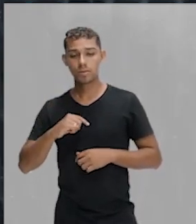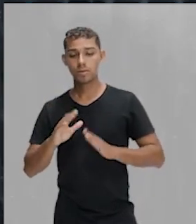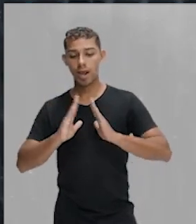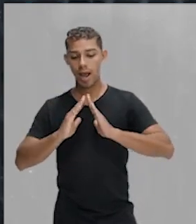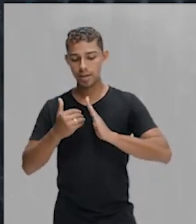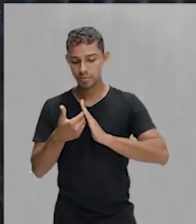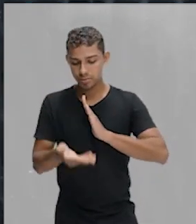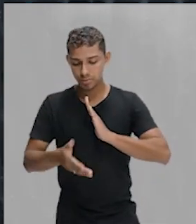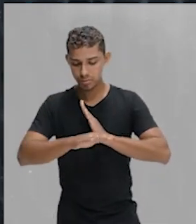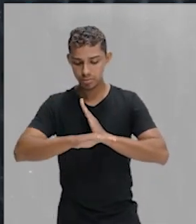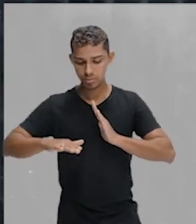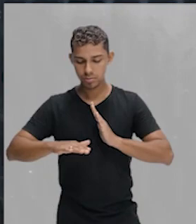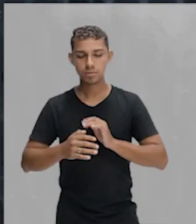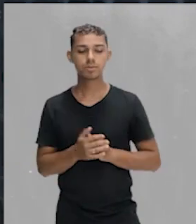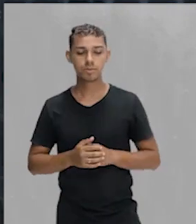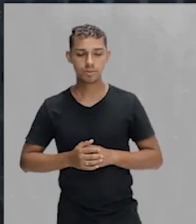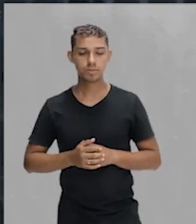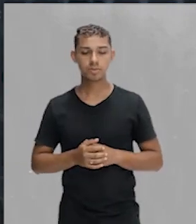casa, é aceira.